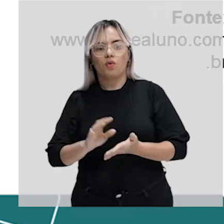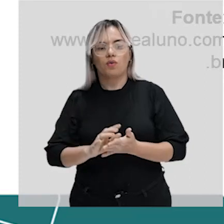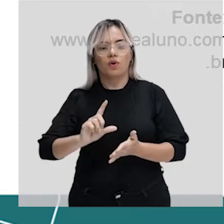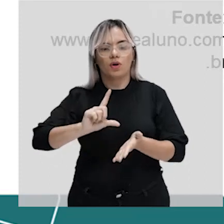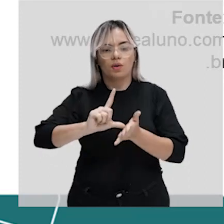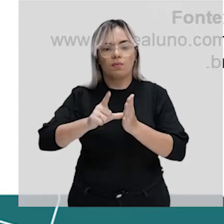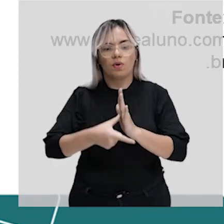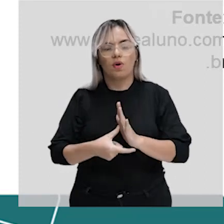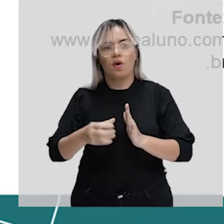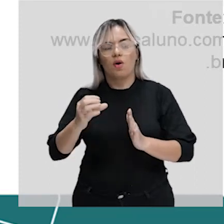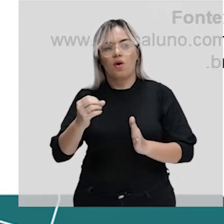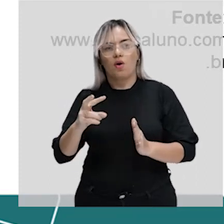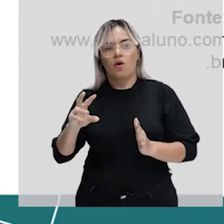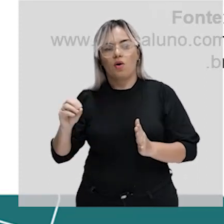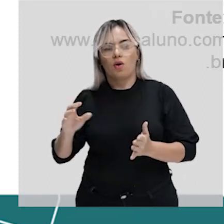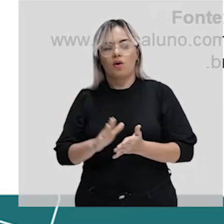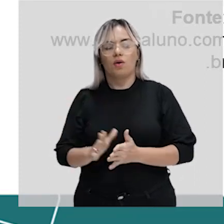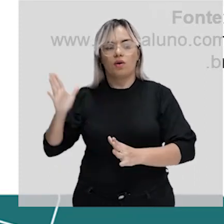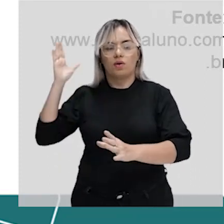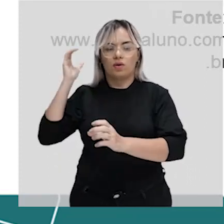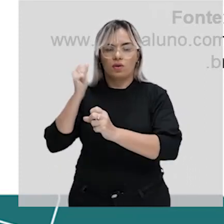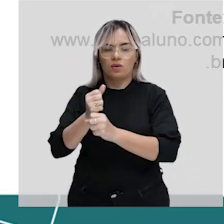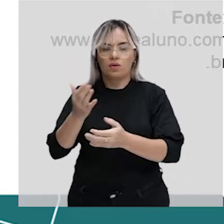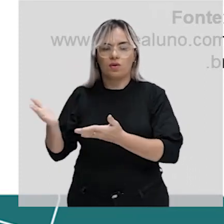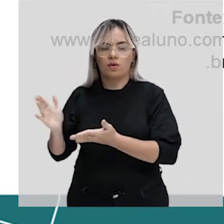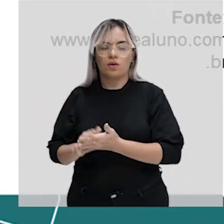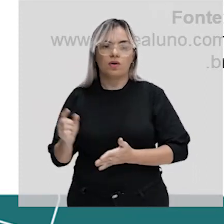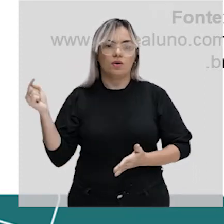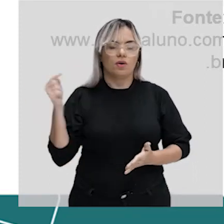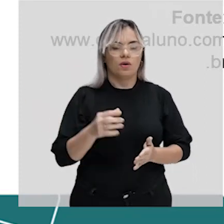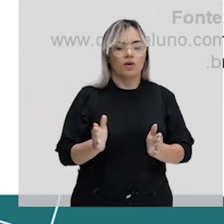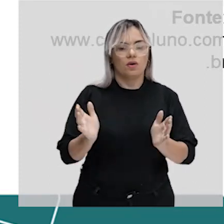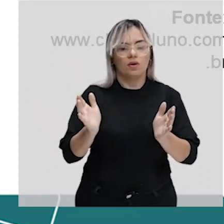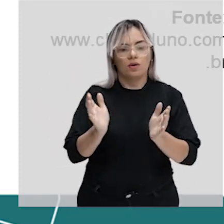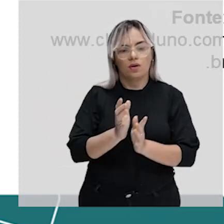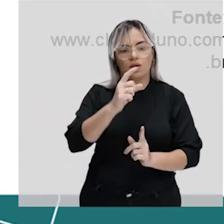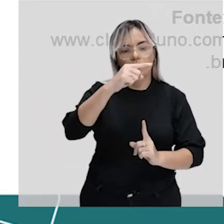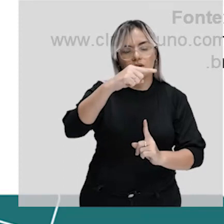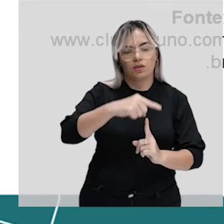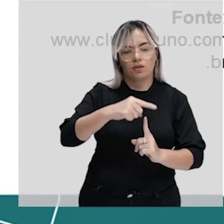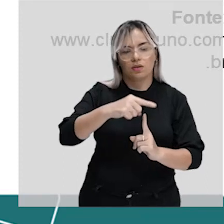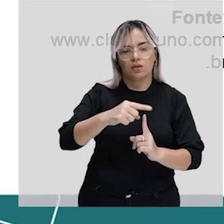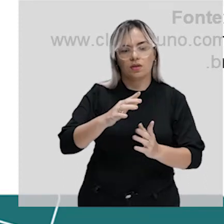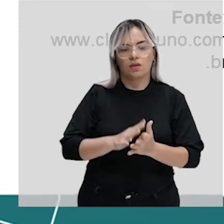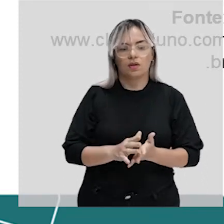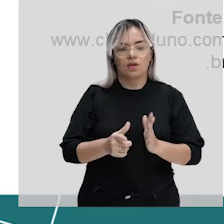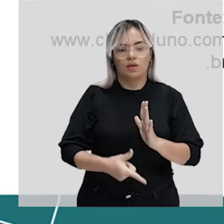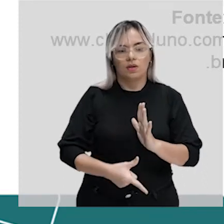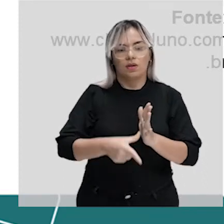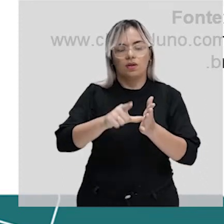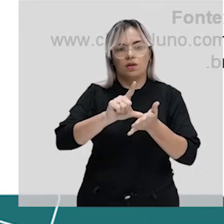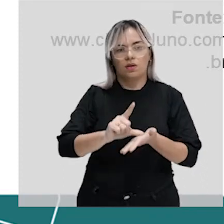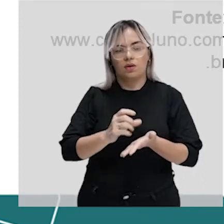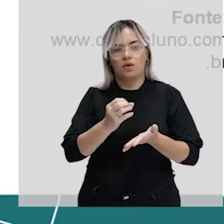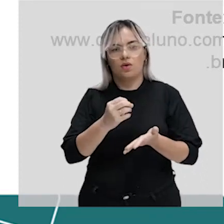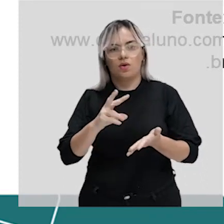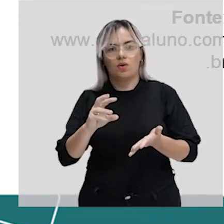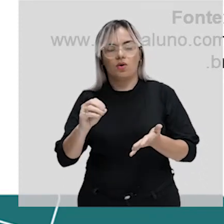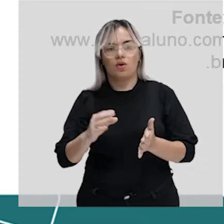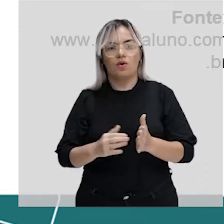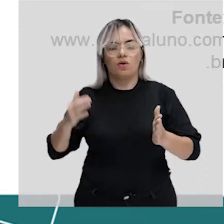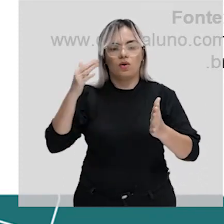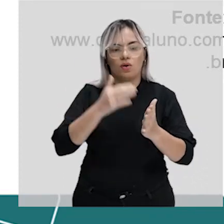pós-zigóticos. Revisando, mecanismo pré-zigótico é um mecanismo que impede, olha só, ele vai impedir